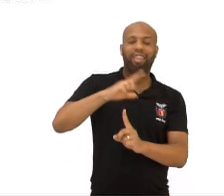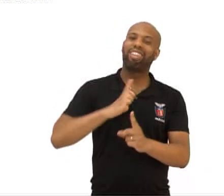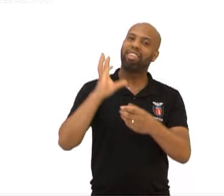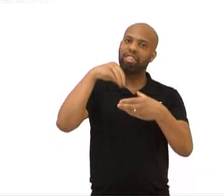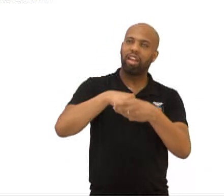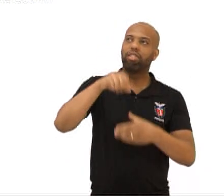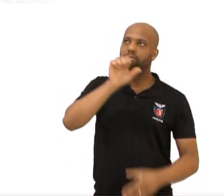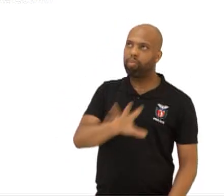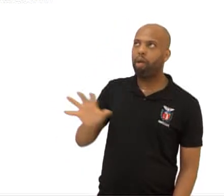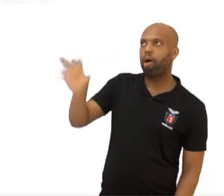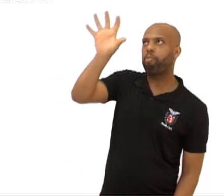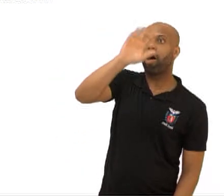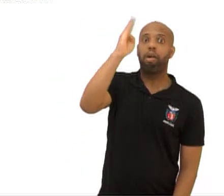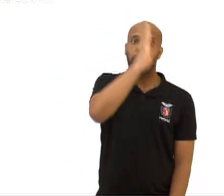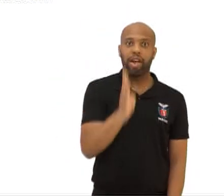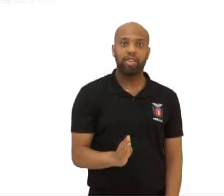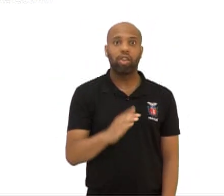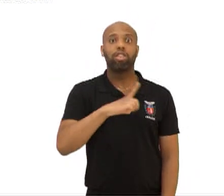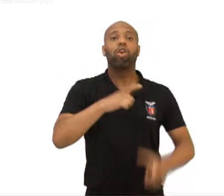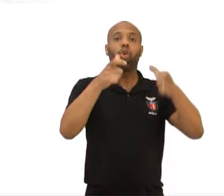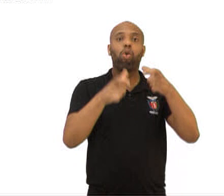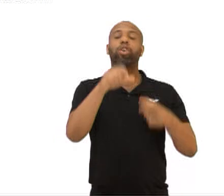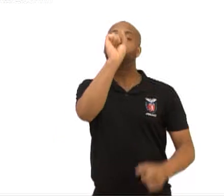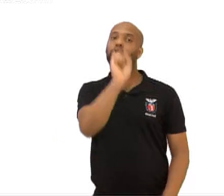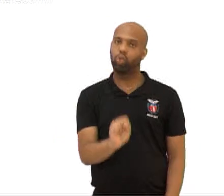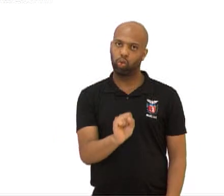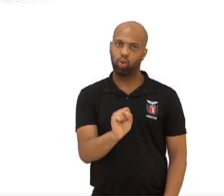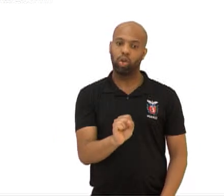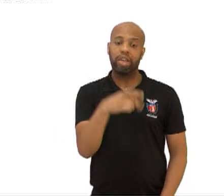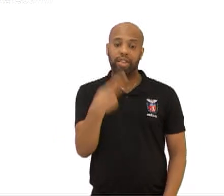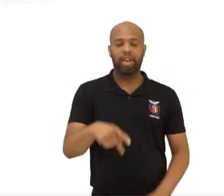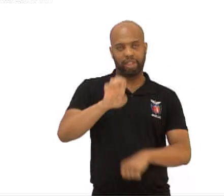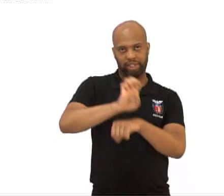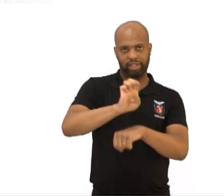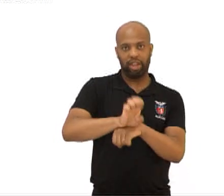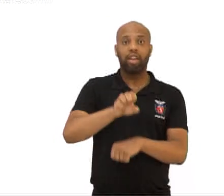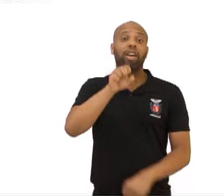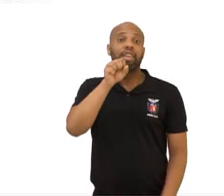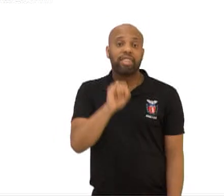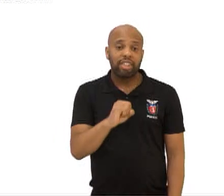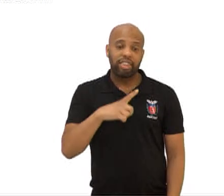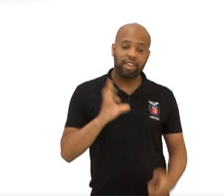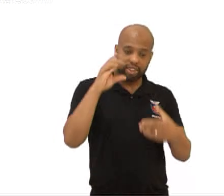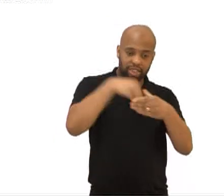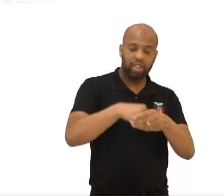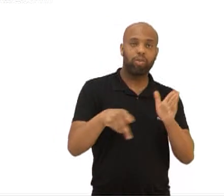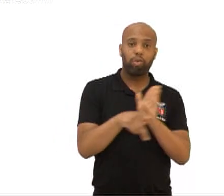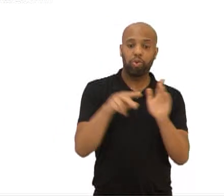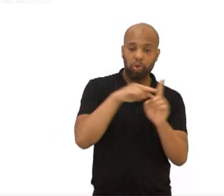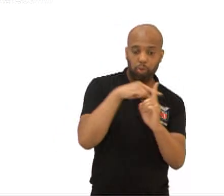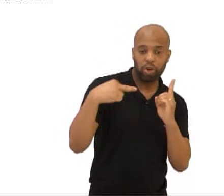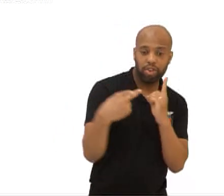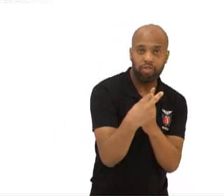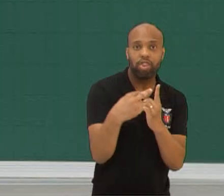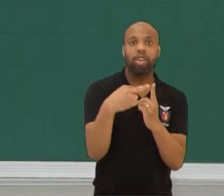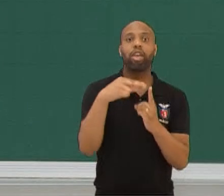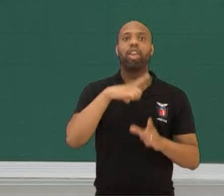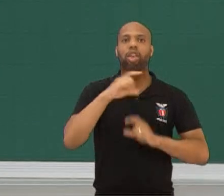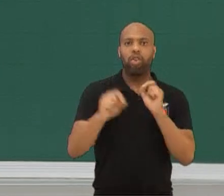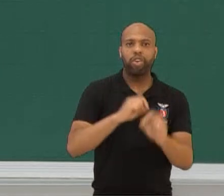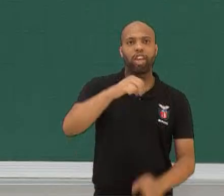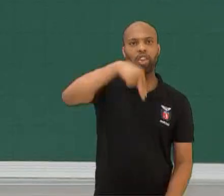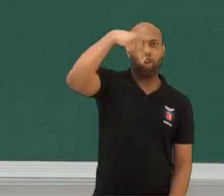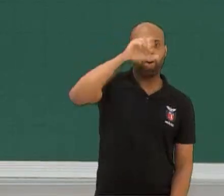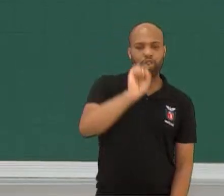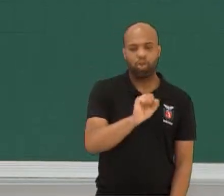cenário brasileiro, que está na porção sul do nosso estado. Se nós colocássemos dentro da perspectiva de pontos cardeais, nós